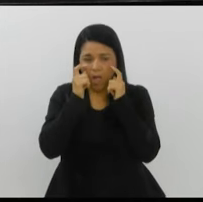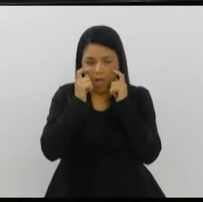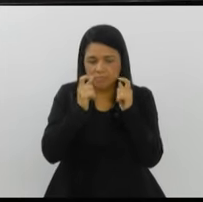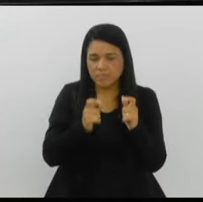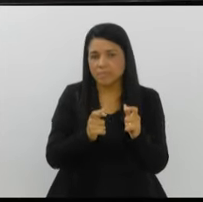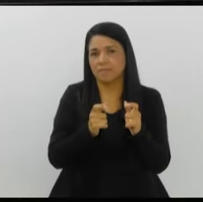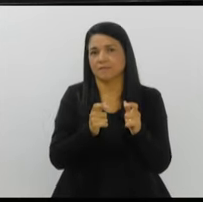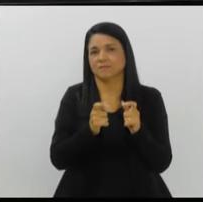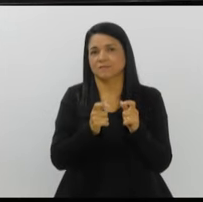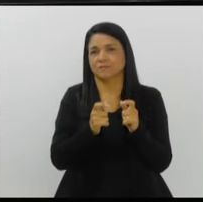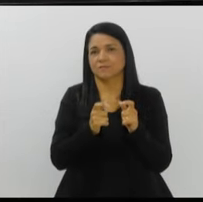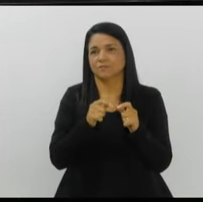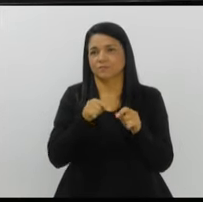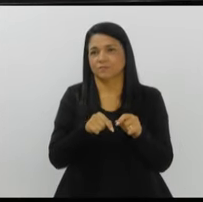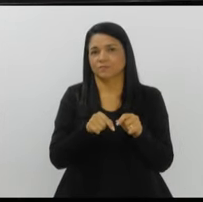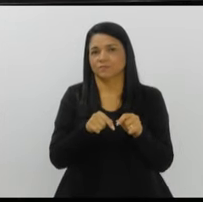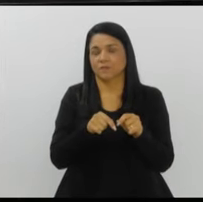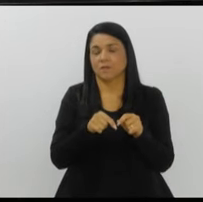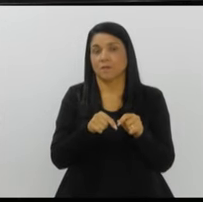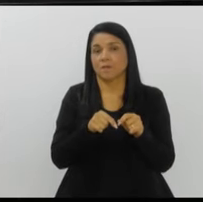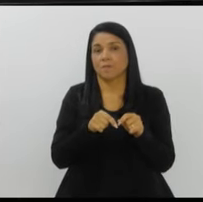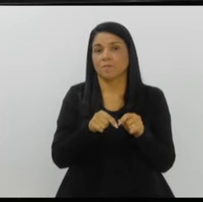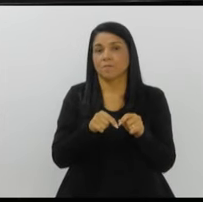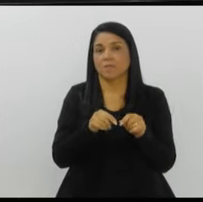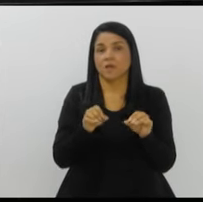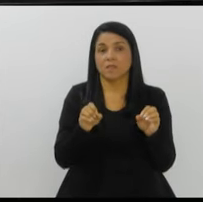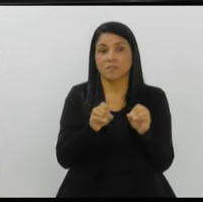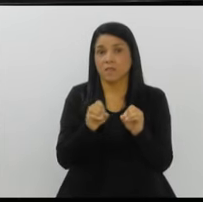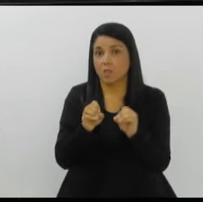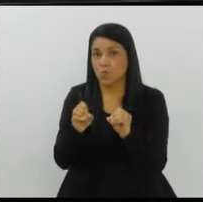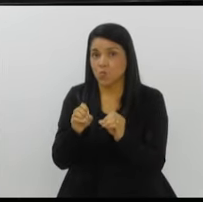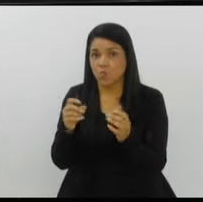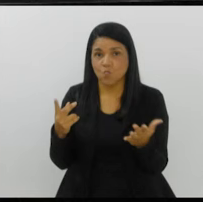o assodamento não leve a nenhum erro